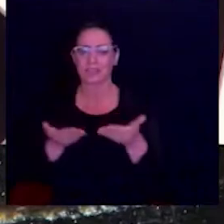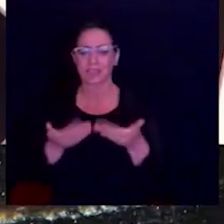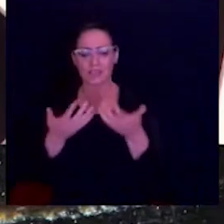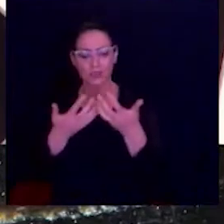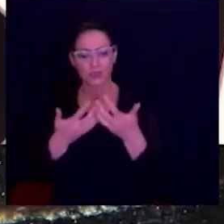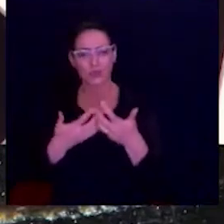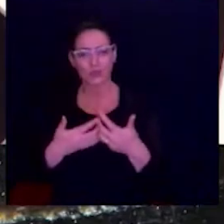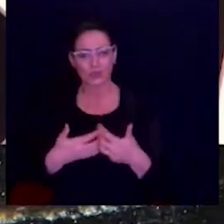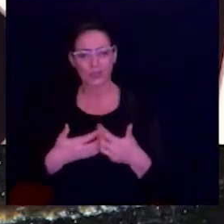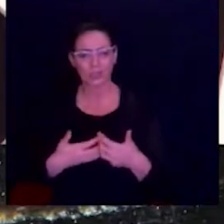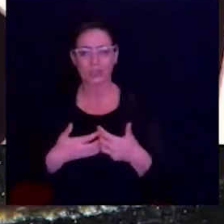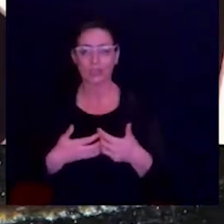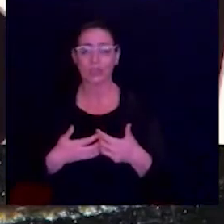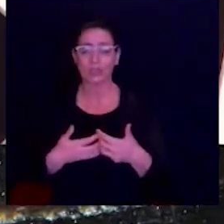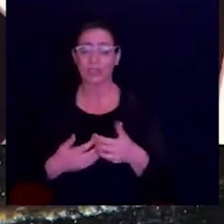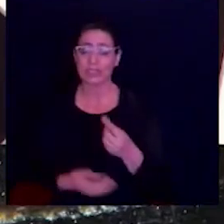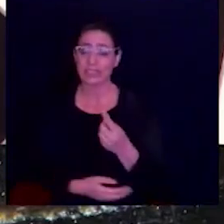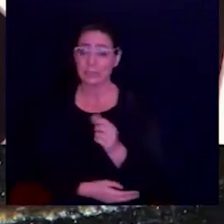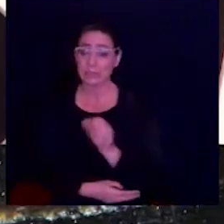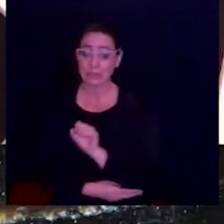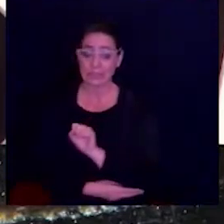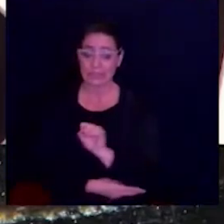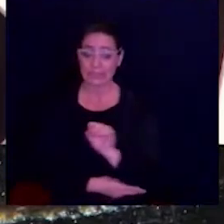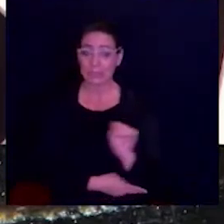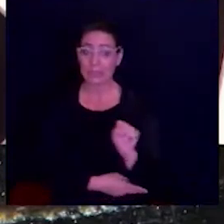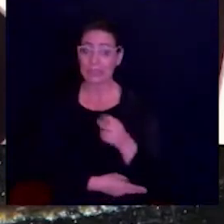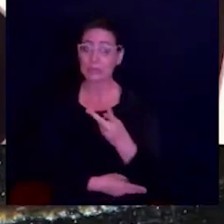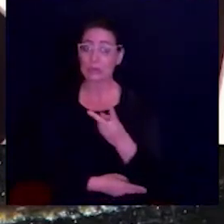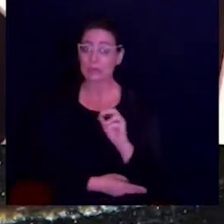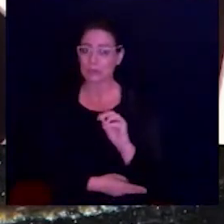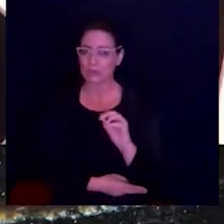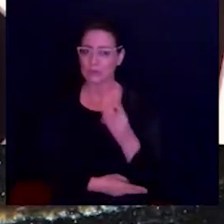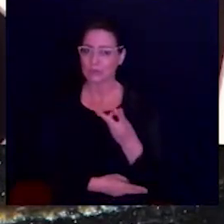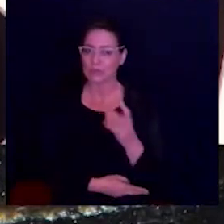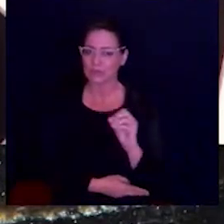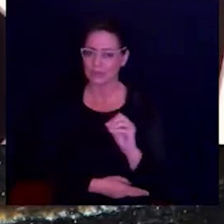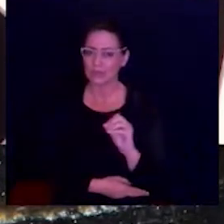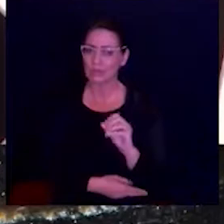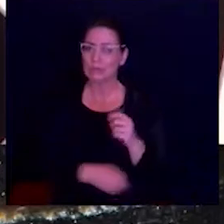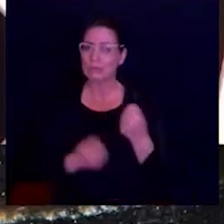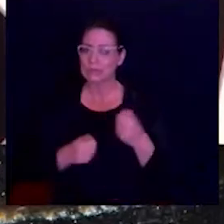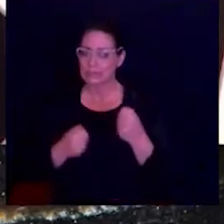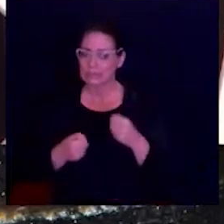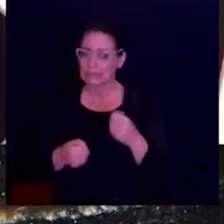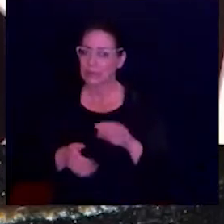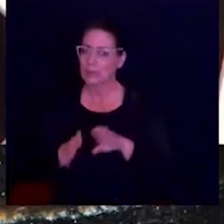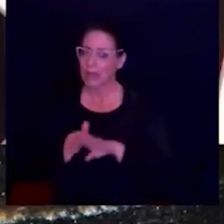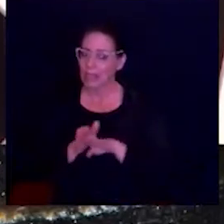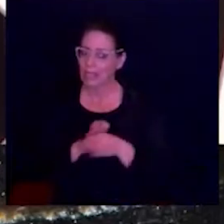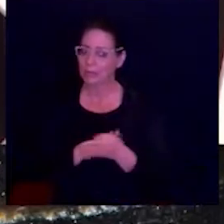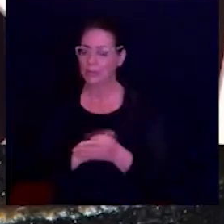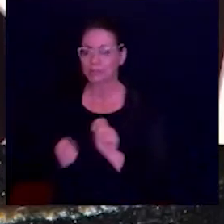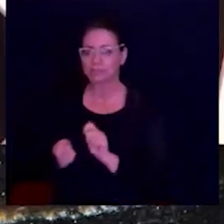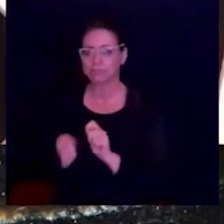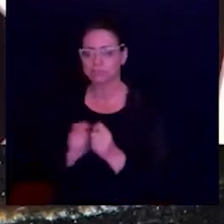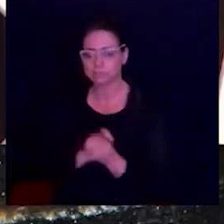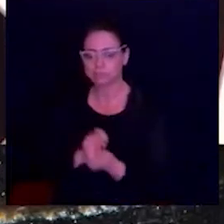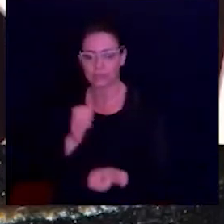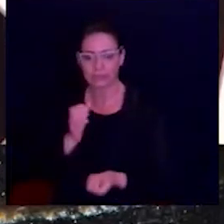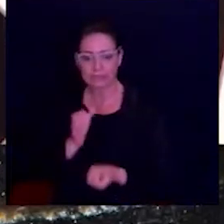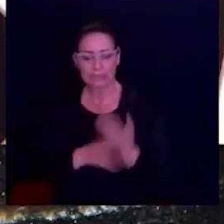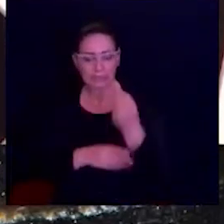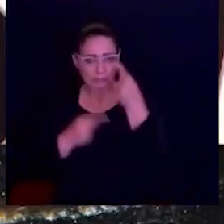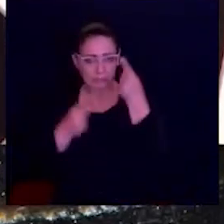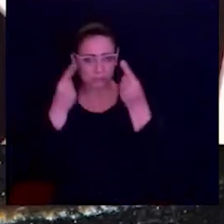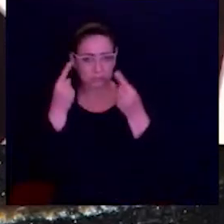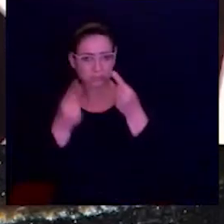funcionando neste primeiro semestre, que exigiu de nós muita adaptação, muita criatividade